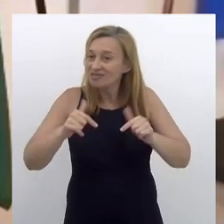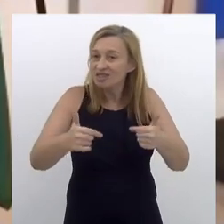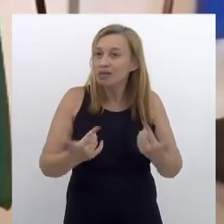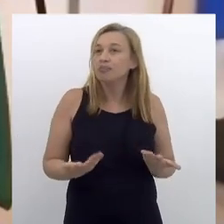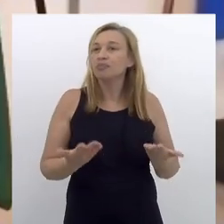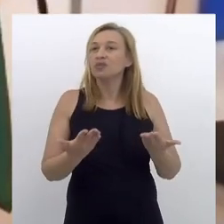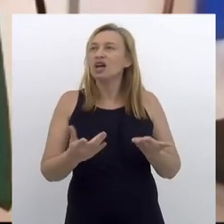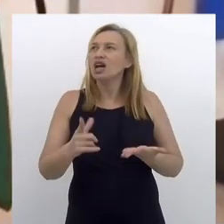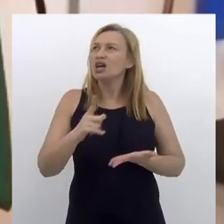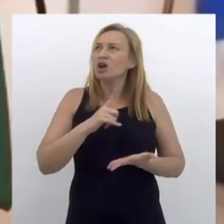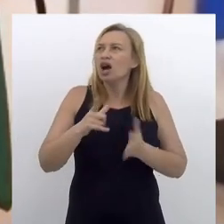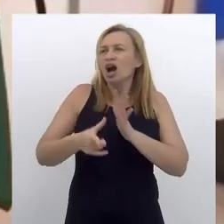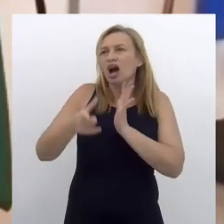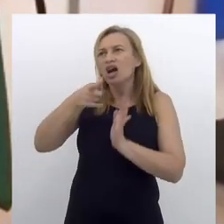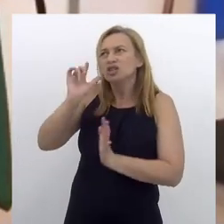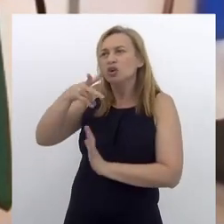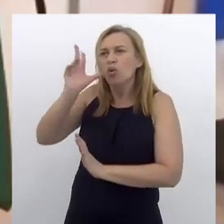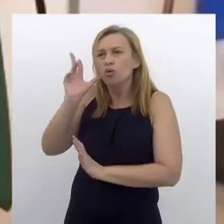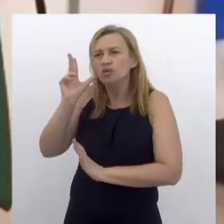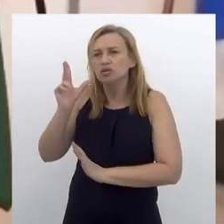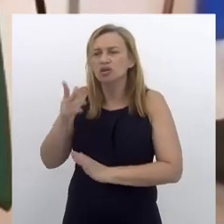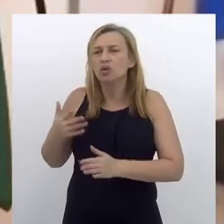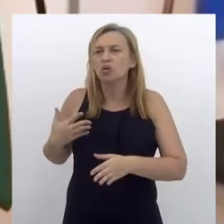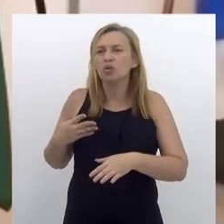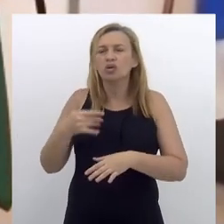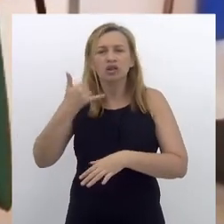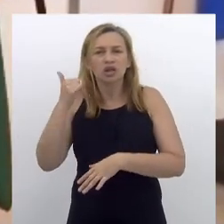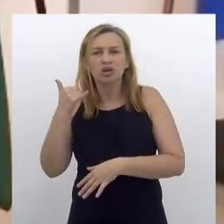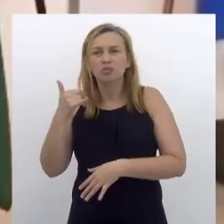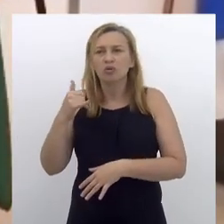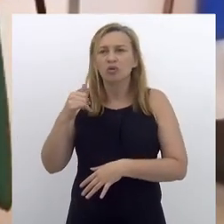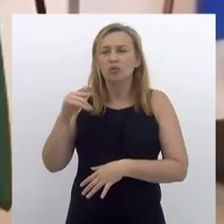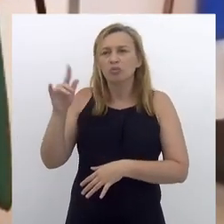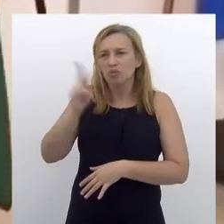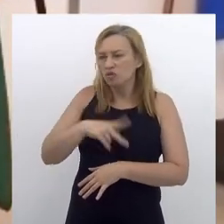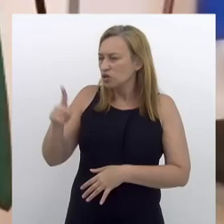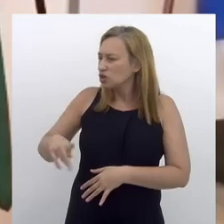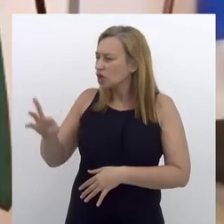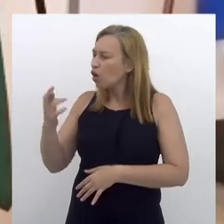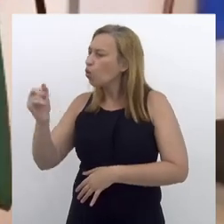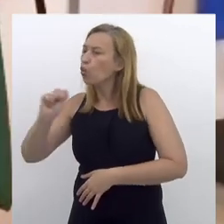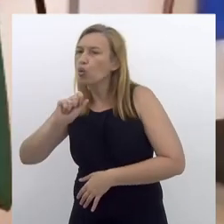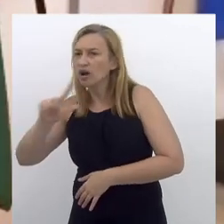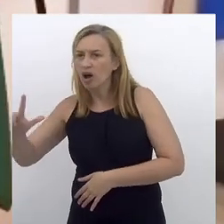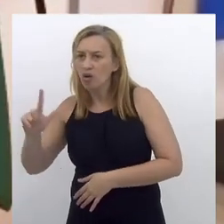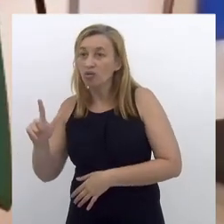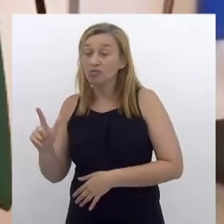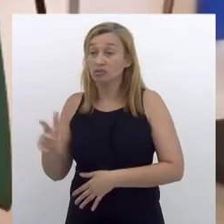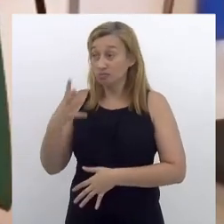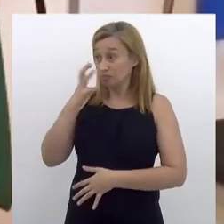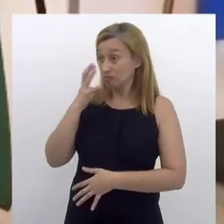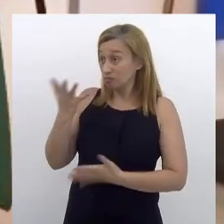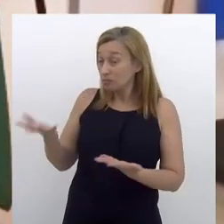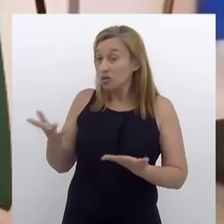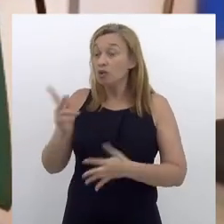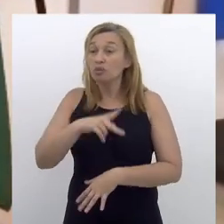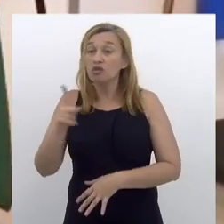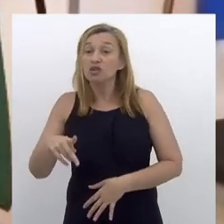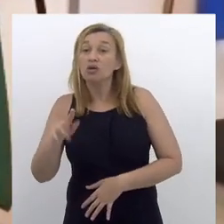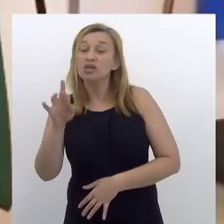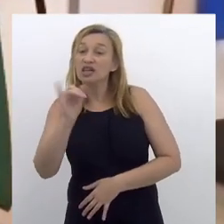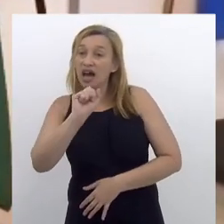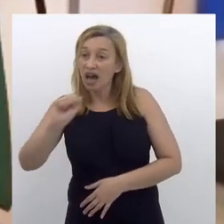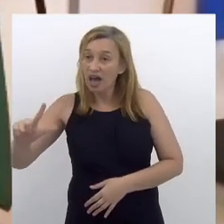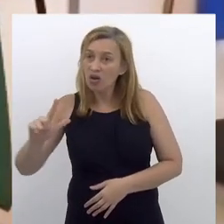fazer detalhamento. Eu tenho. Anteontem eu liguei para um professor da Rural, que é um professor que eu admiro muito, e até falei com o